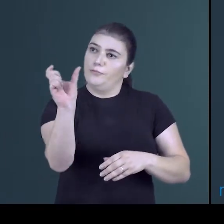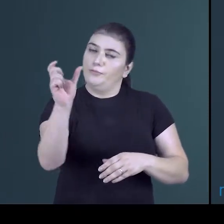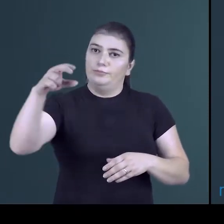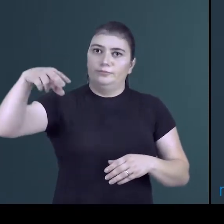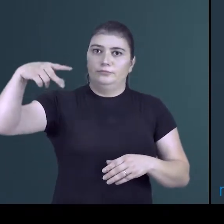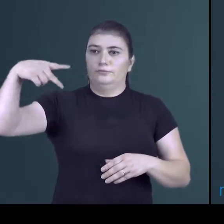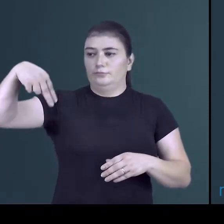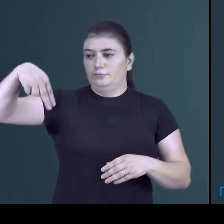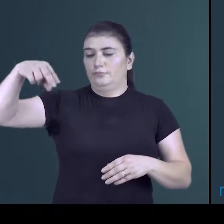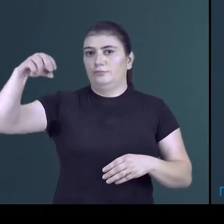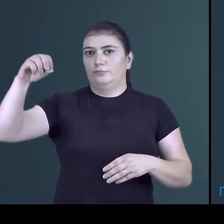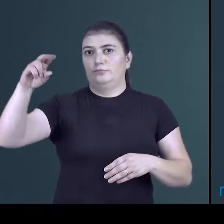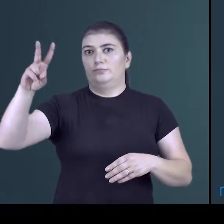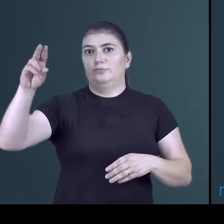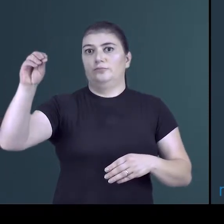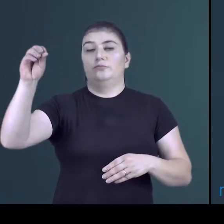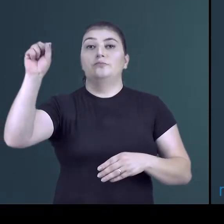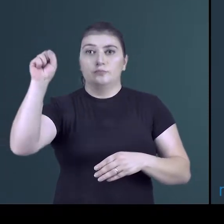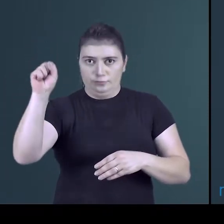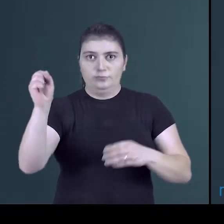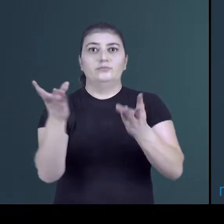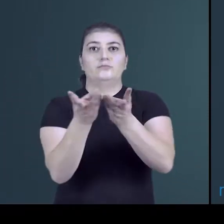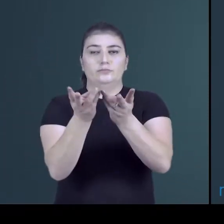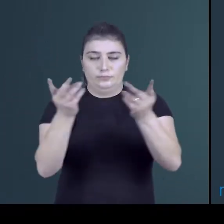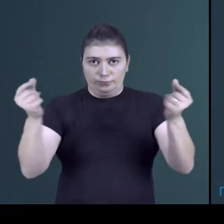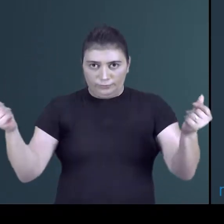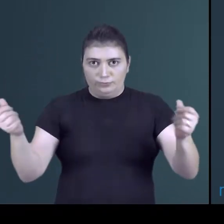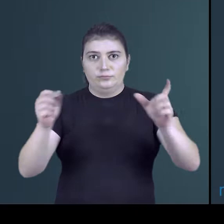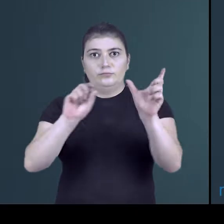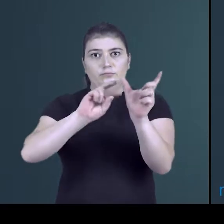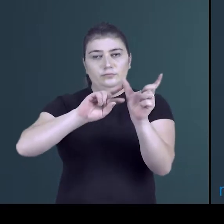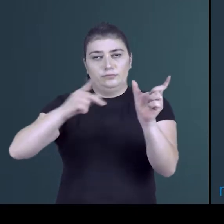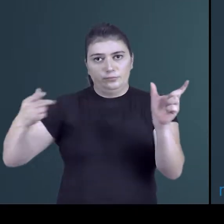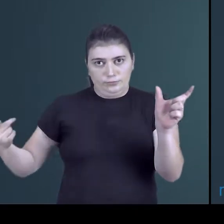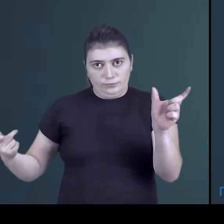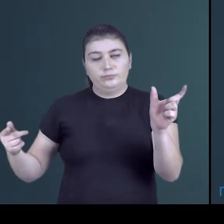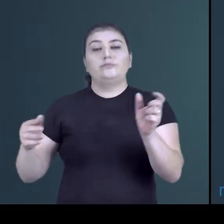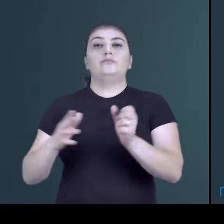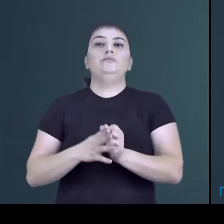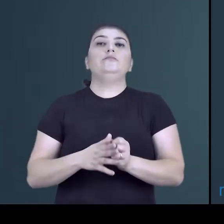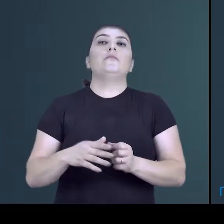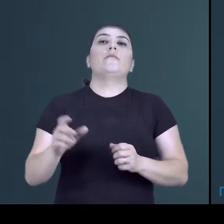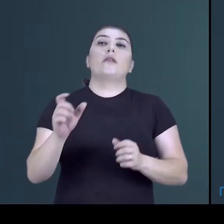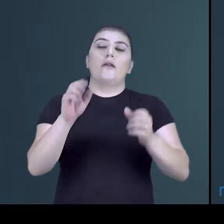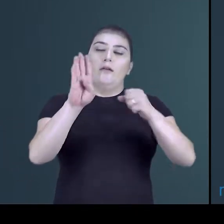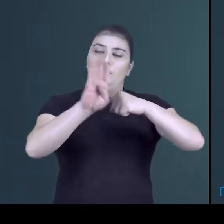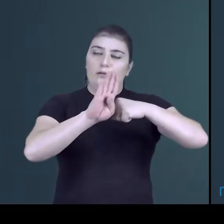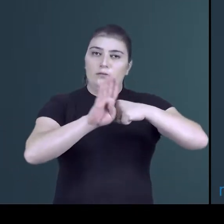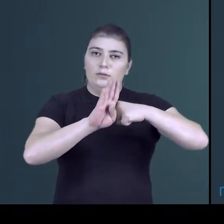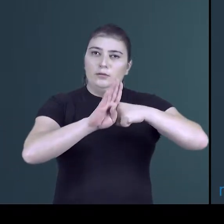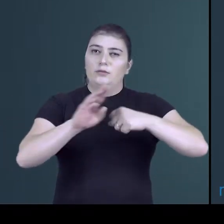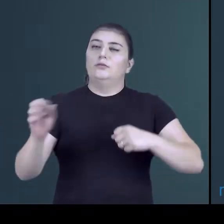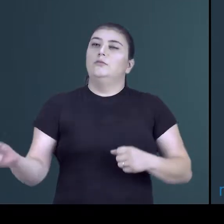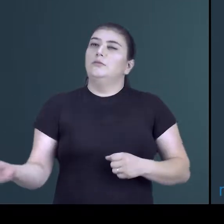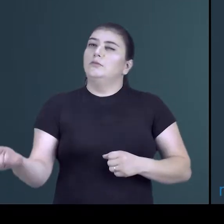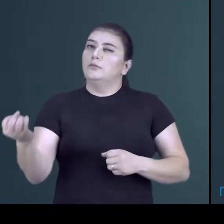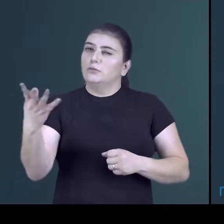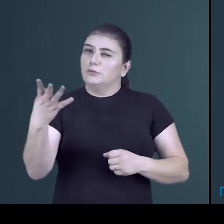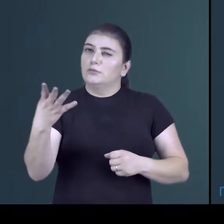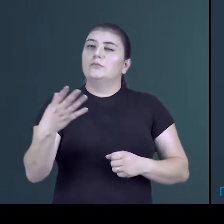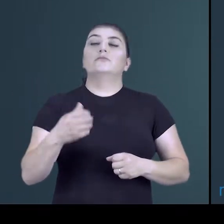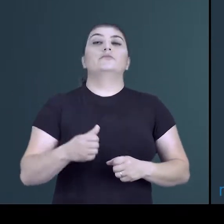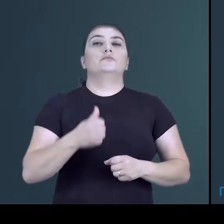adjetivo, característica ou qualidade do substantivo a que se refere. A palavra novos está